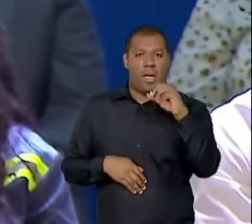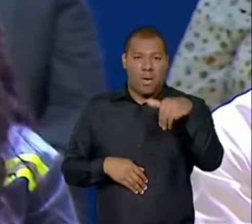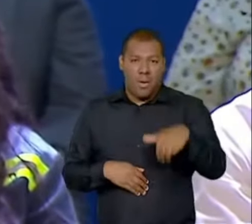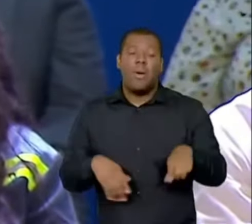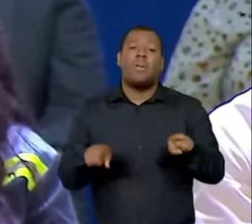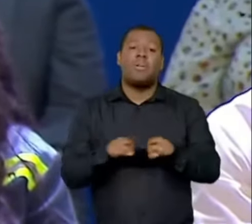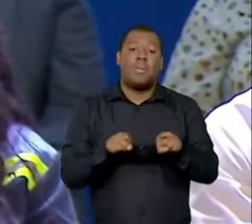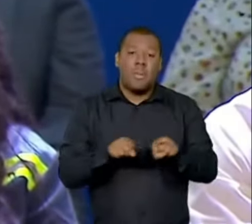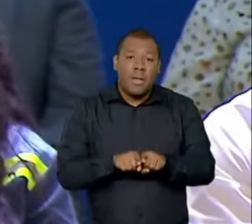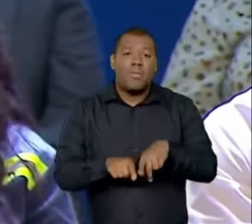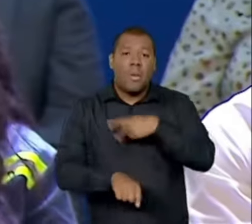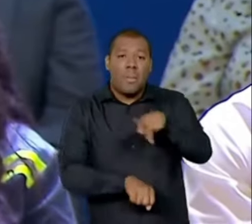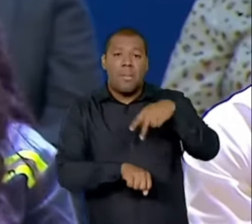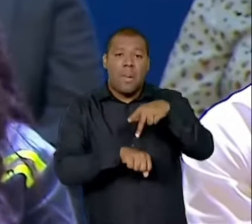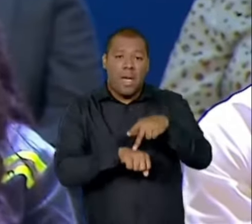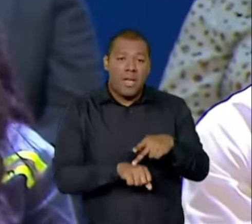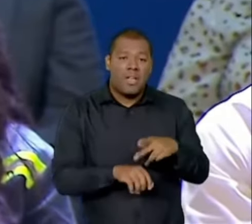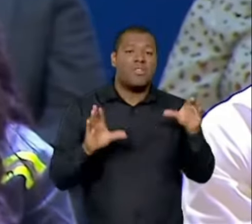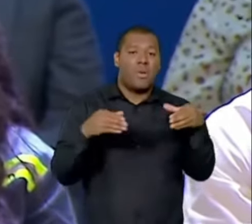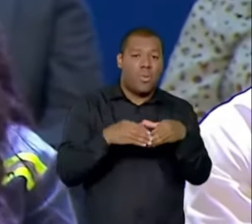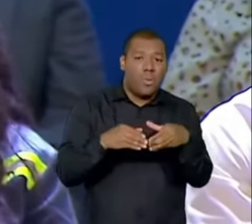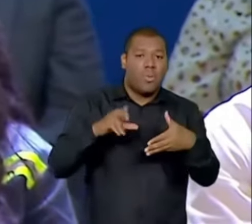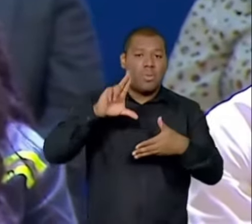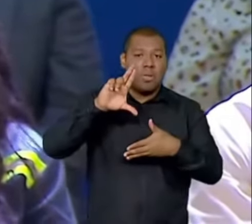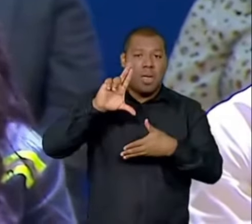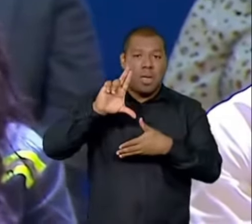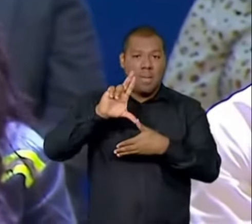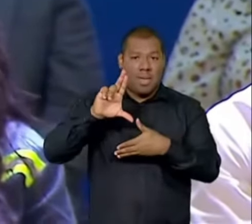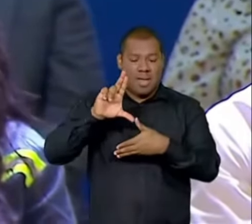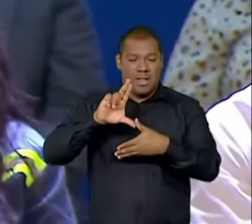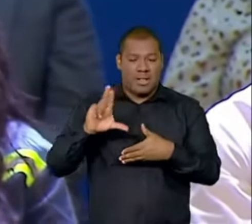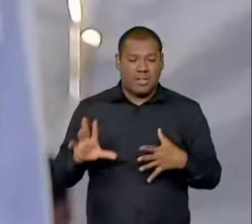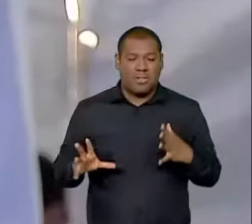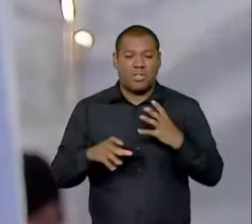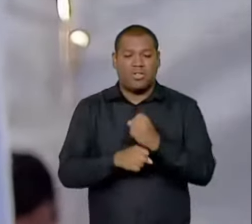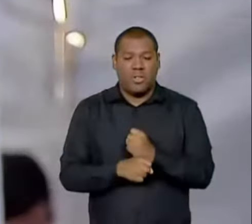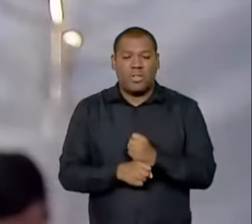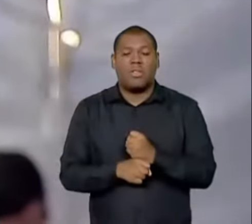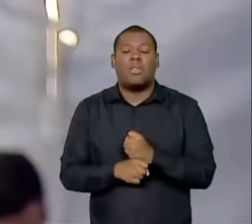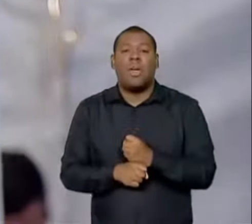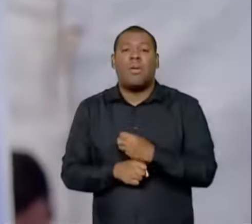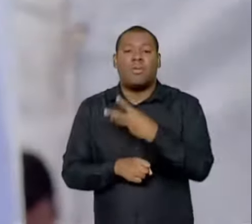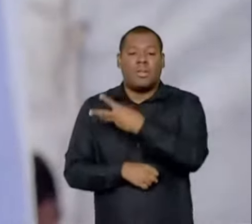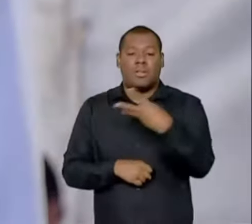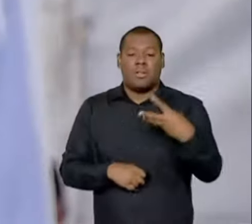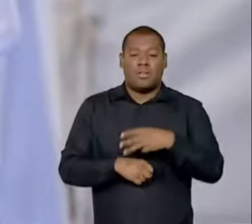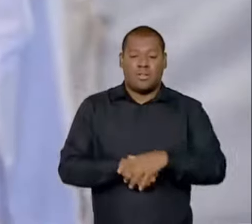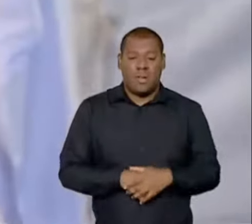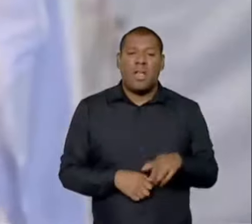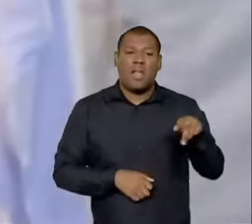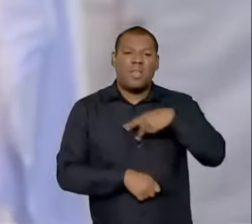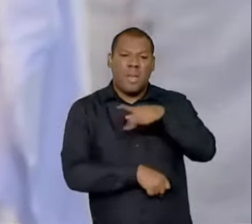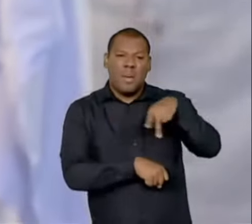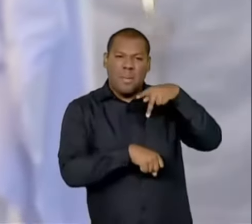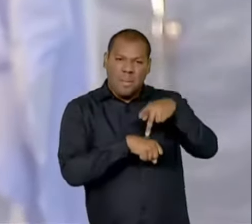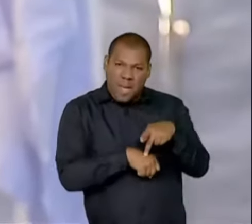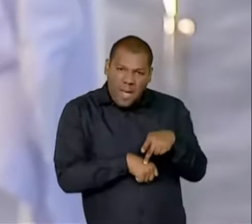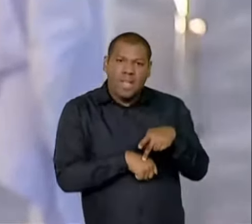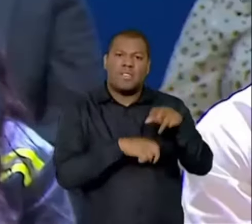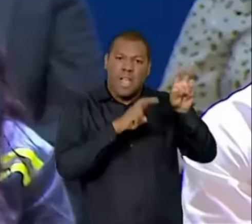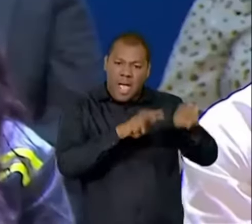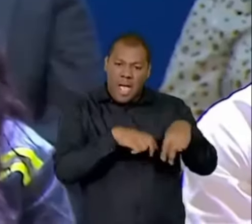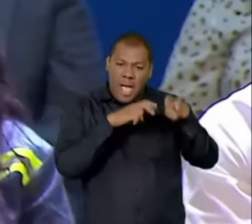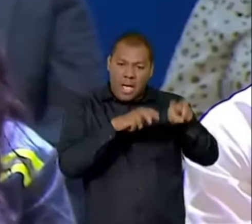América Latina. Todos esses países são quase todos produtores agrícolas, mas muito distante